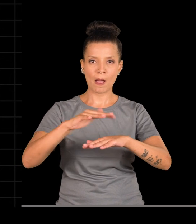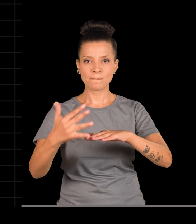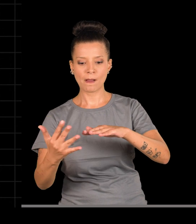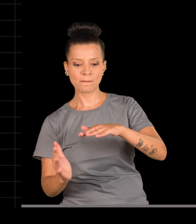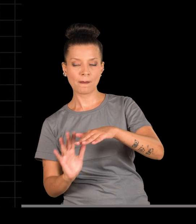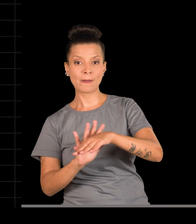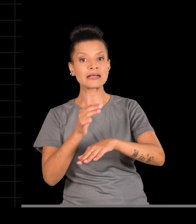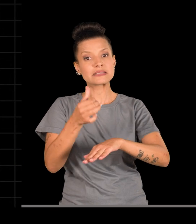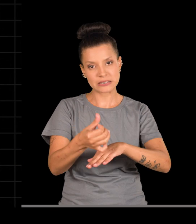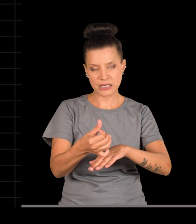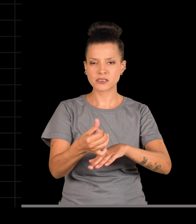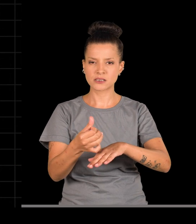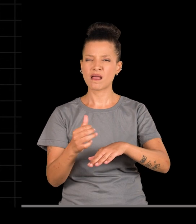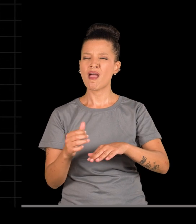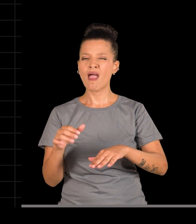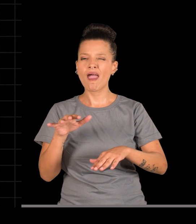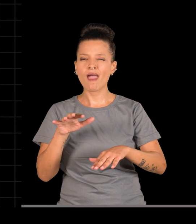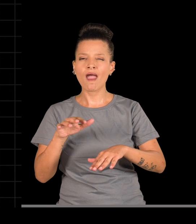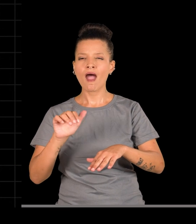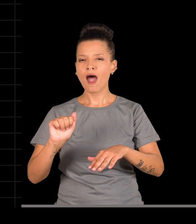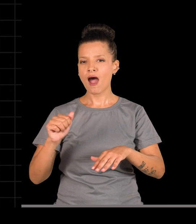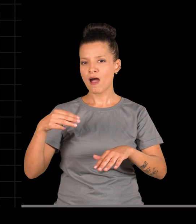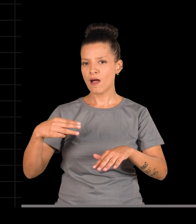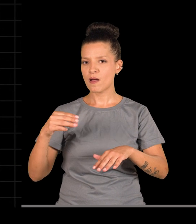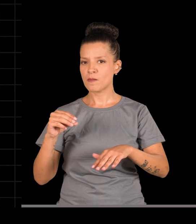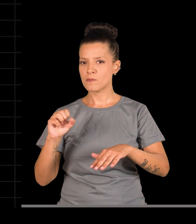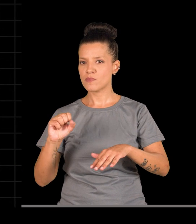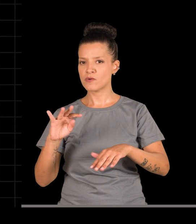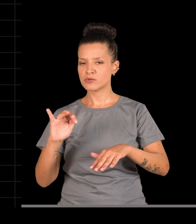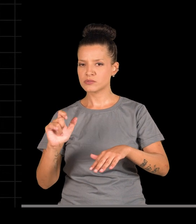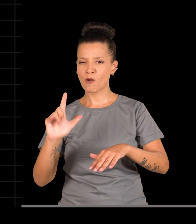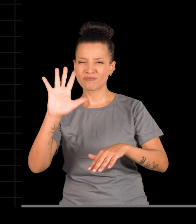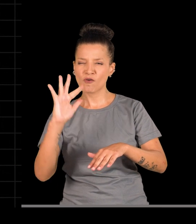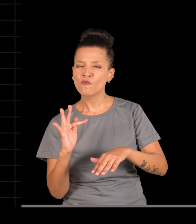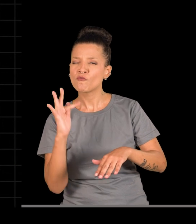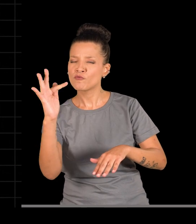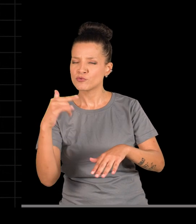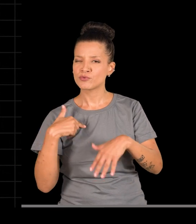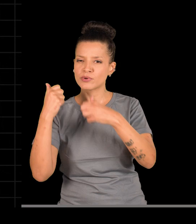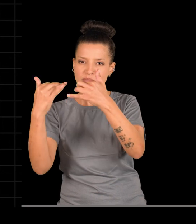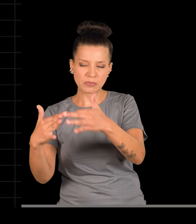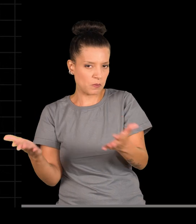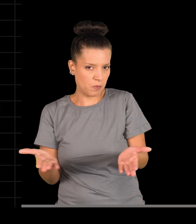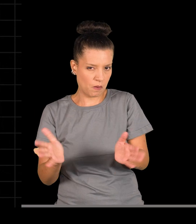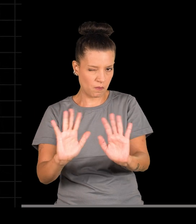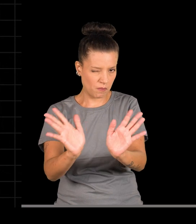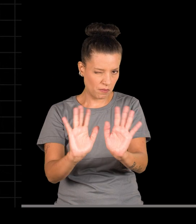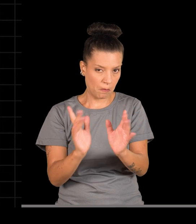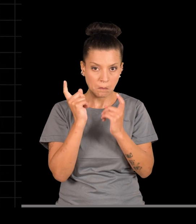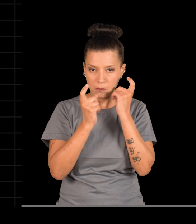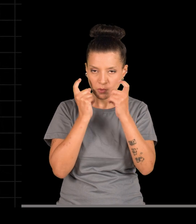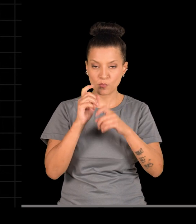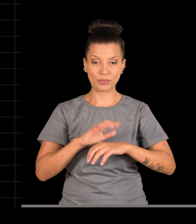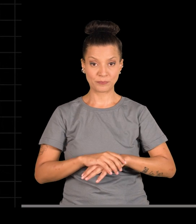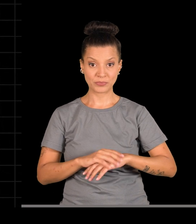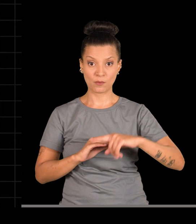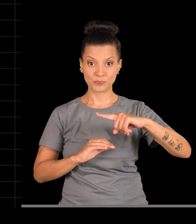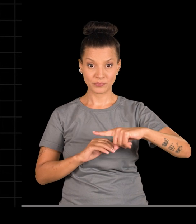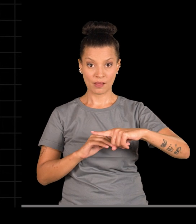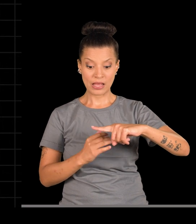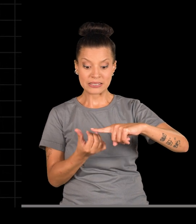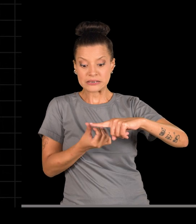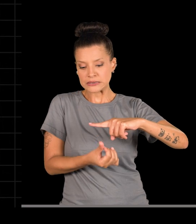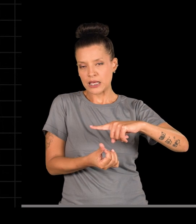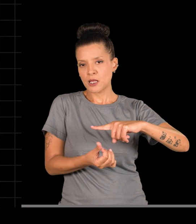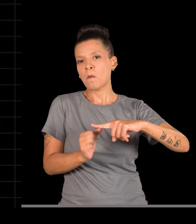ser o meu denominador, que é o meu espaço amostral. A gente vai ver isso futuramente aqui também. Tá? Não precisa se preocupar em entender o que é probabilidade agora, né? Mas eu tenho 6